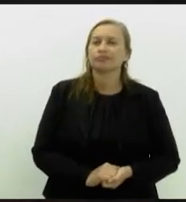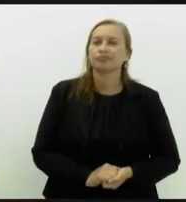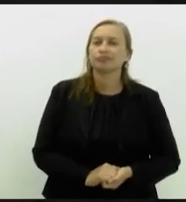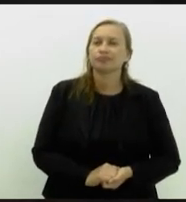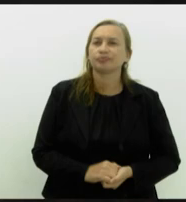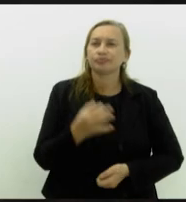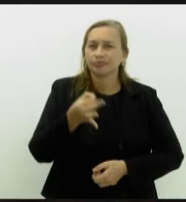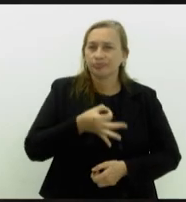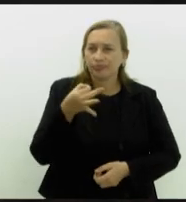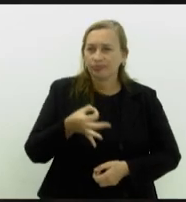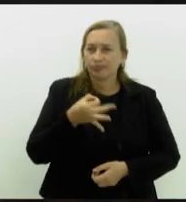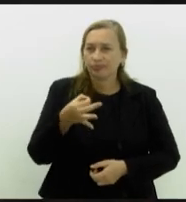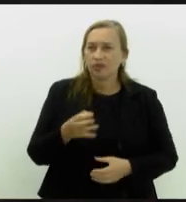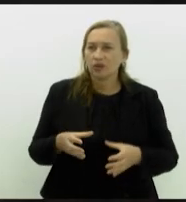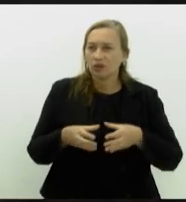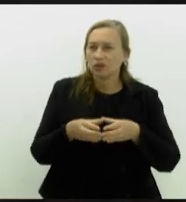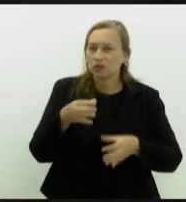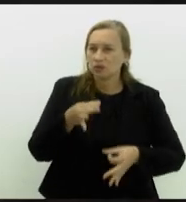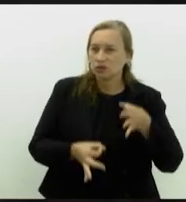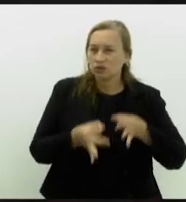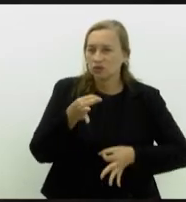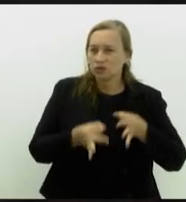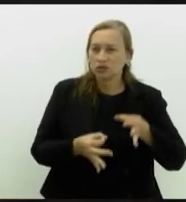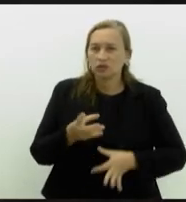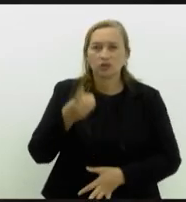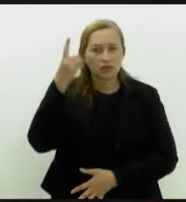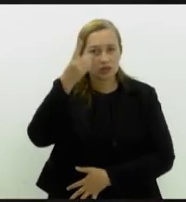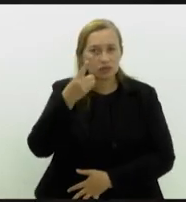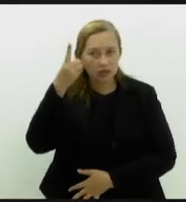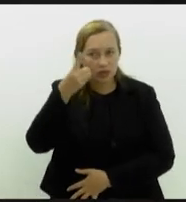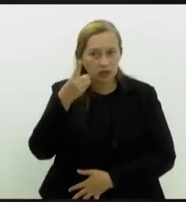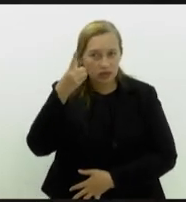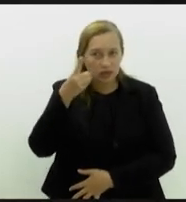parecer pela Comissão de Constituição e Justiça, deputado...